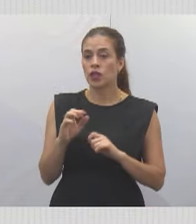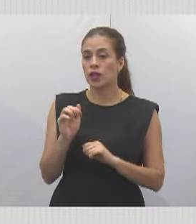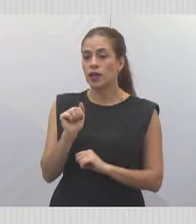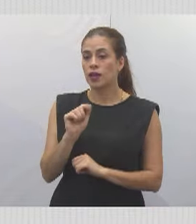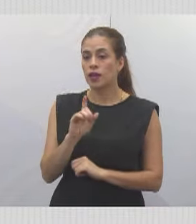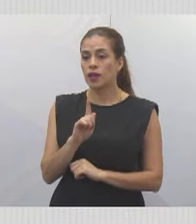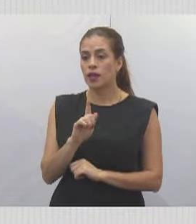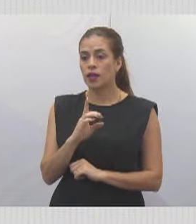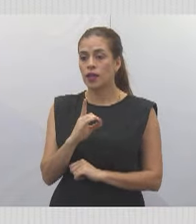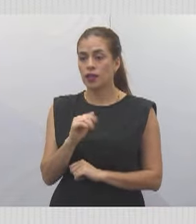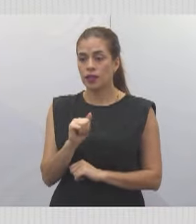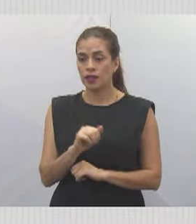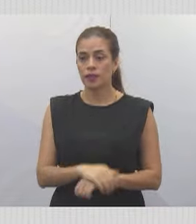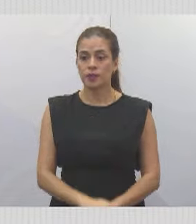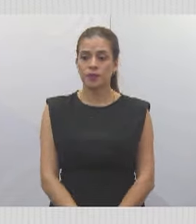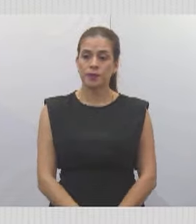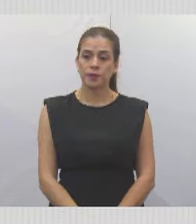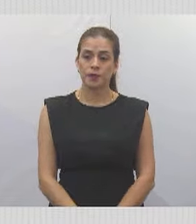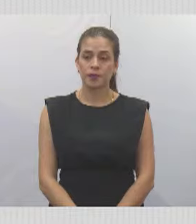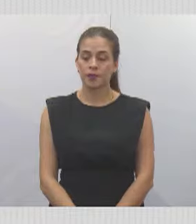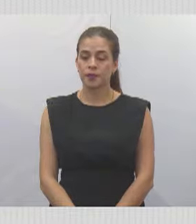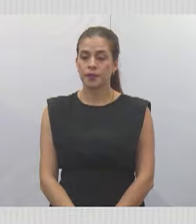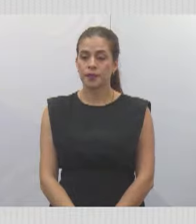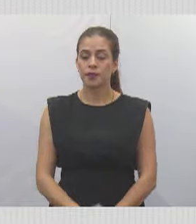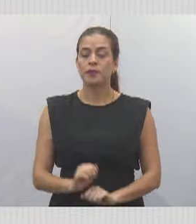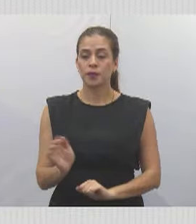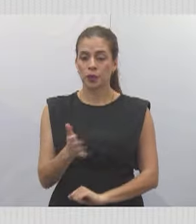pode passar para a gente, por favor?